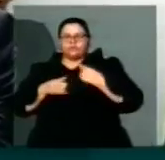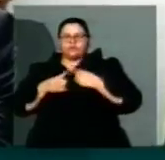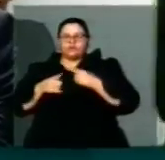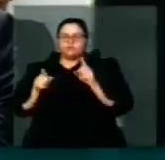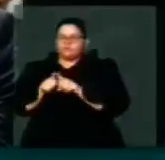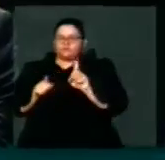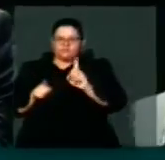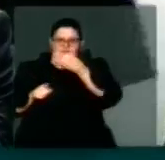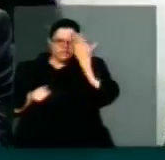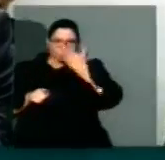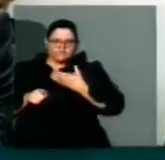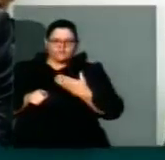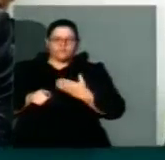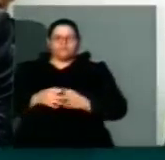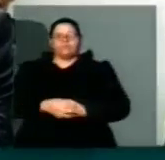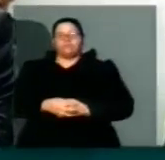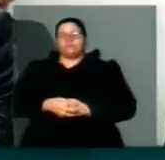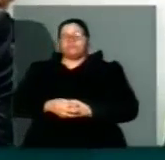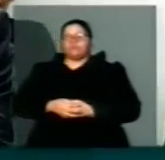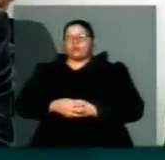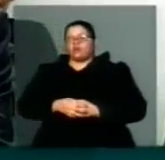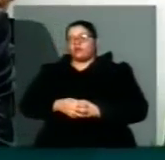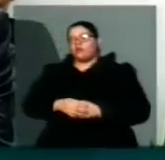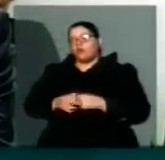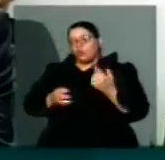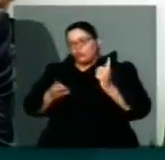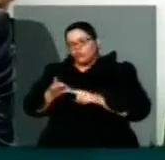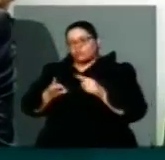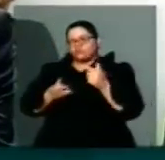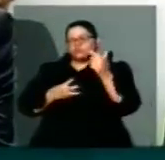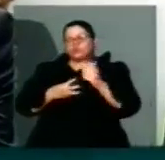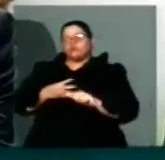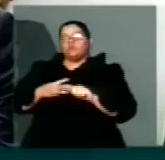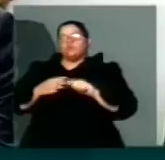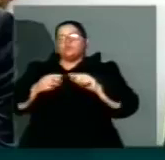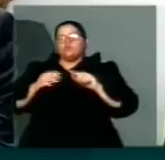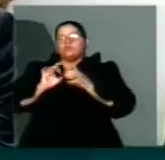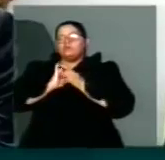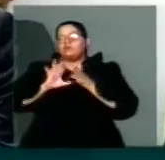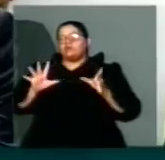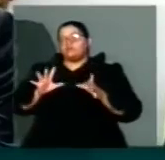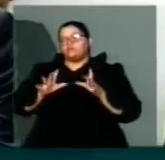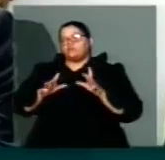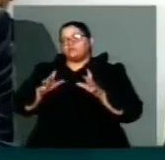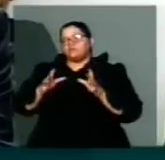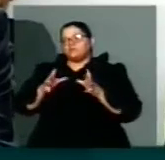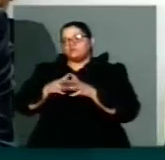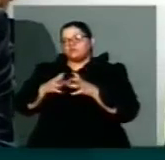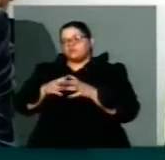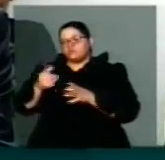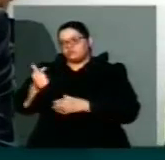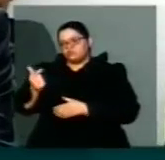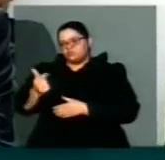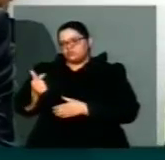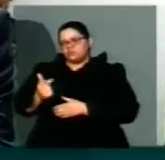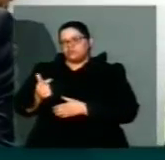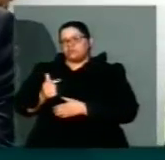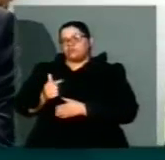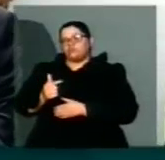fim, e a denúncia eu fui absolvido por unanimidade pela 2ª turma no Supremo Tribunal Federal por 5-0.